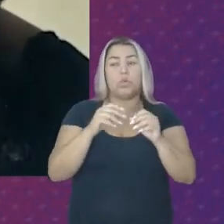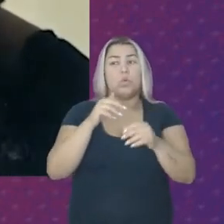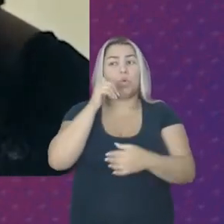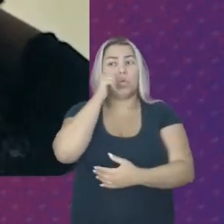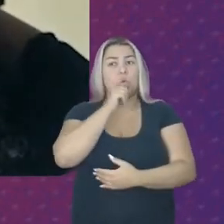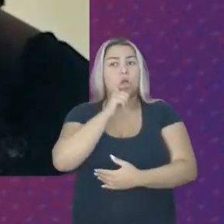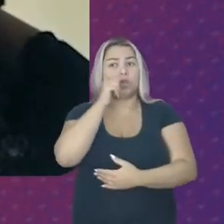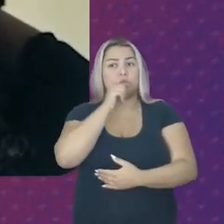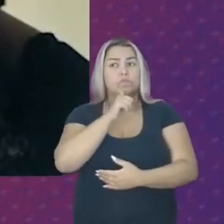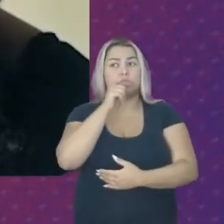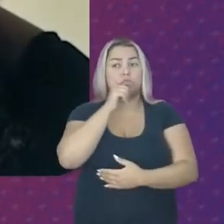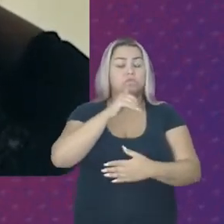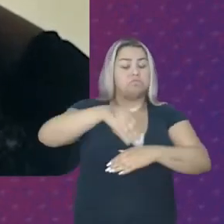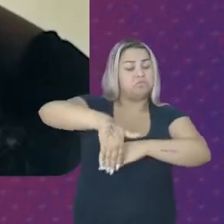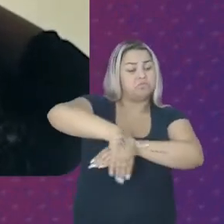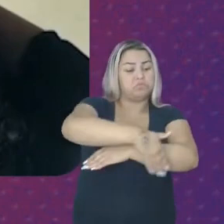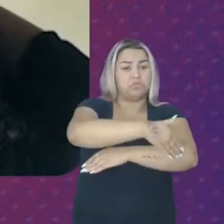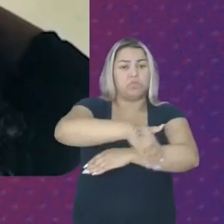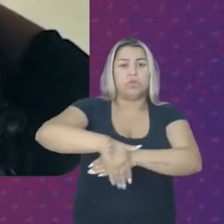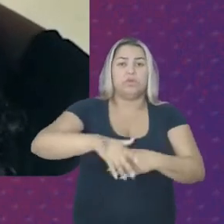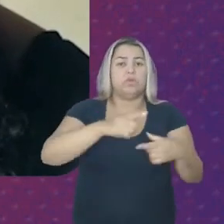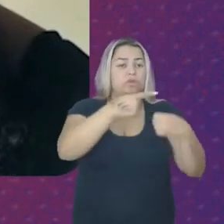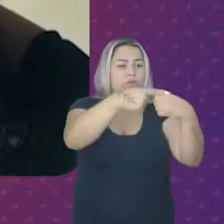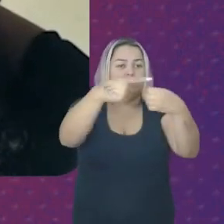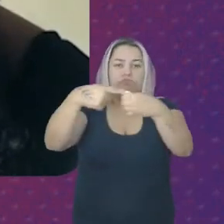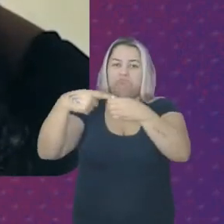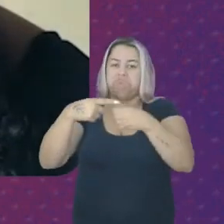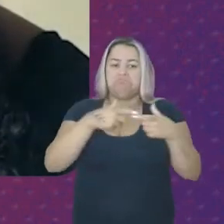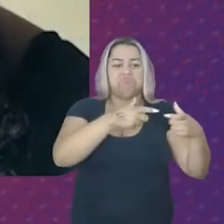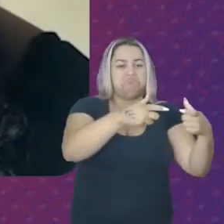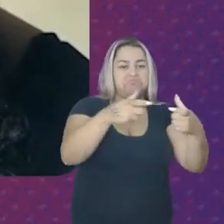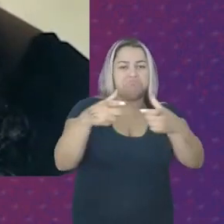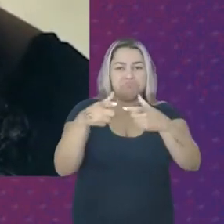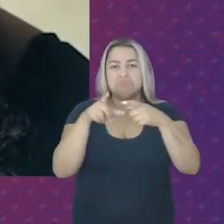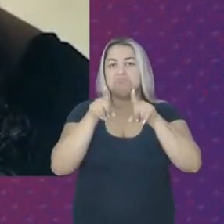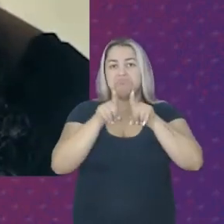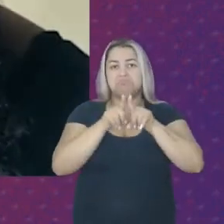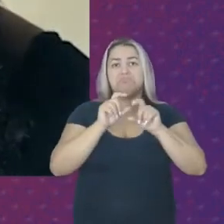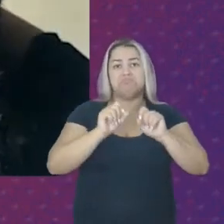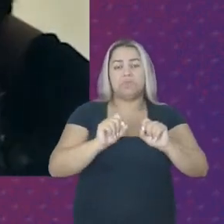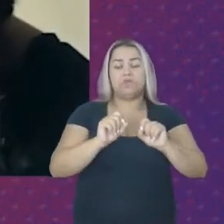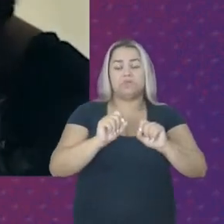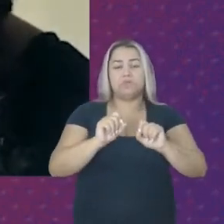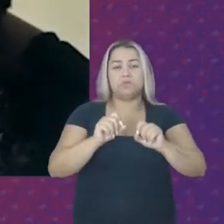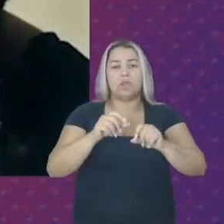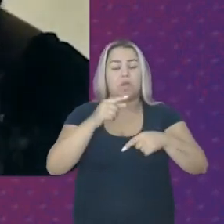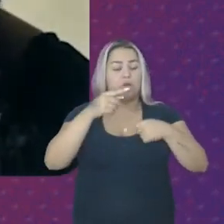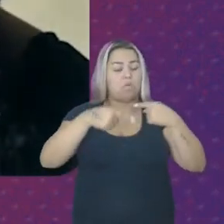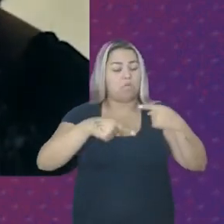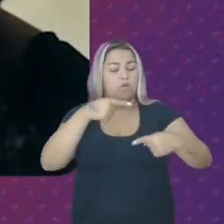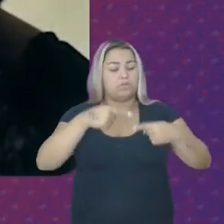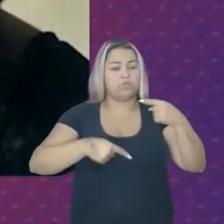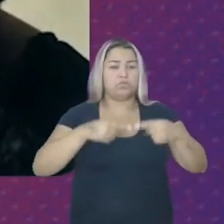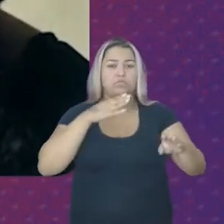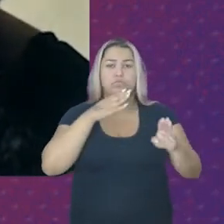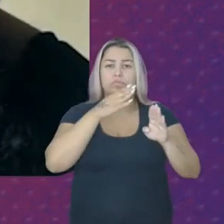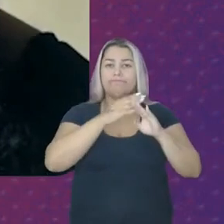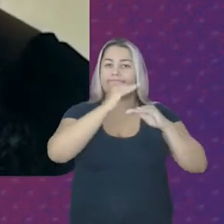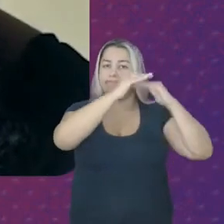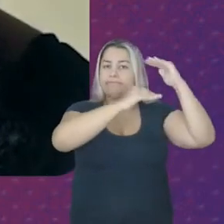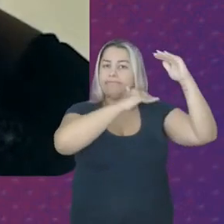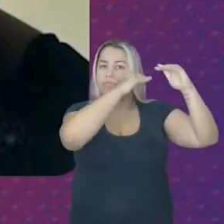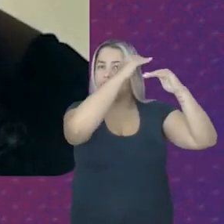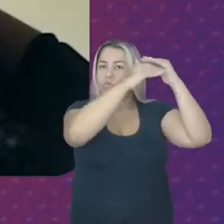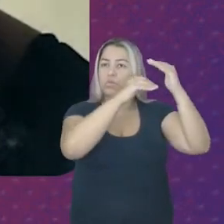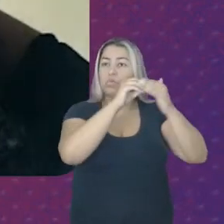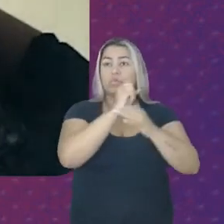dos bairros, das cidades, dos espaços, que a gente faz também construção política. Esses objetivos de desenvolvimento